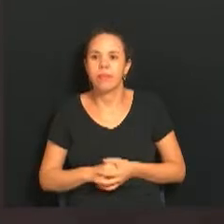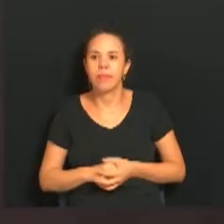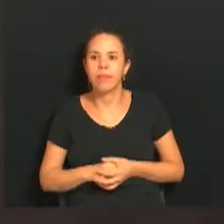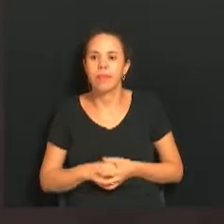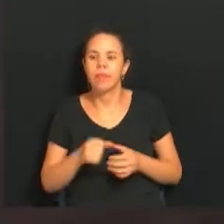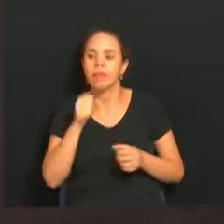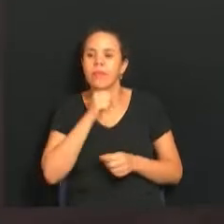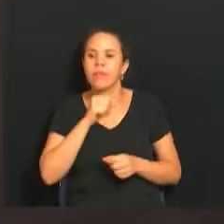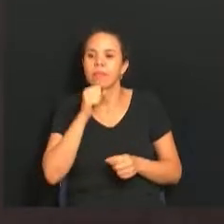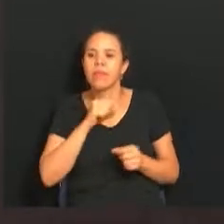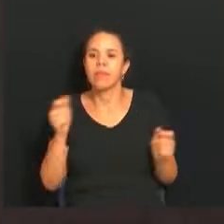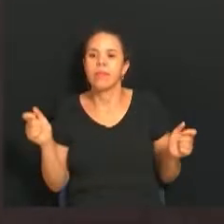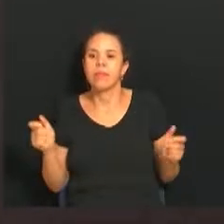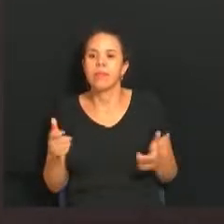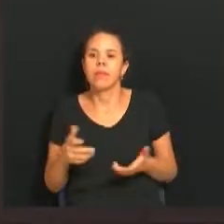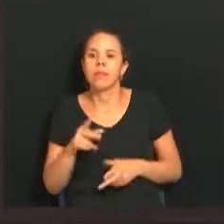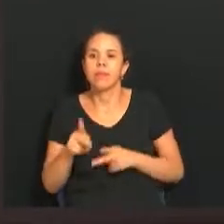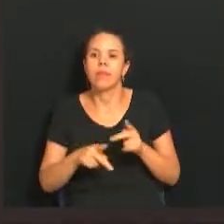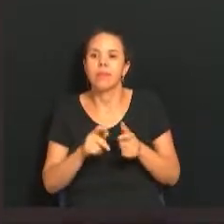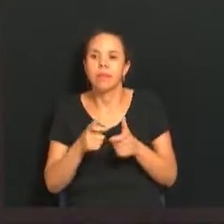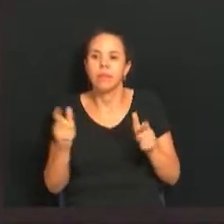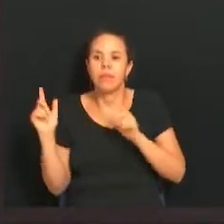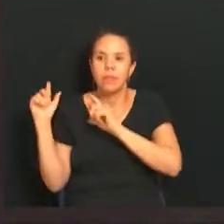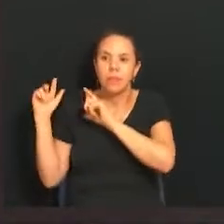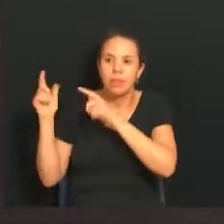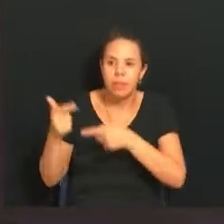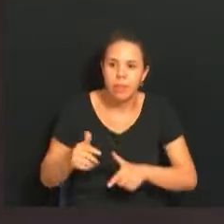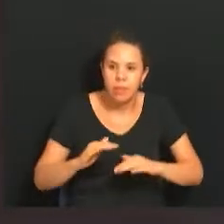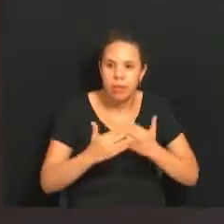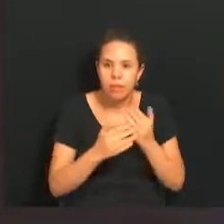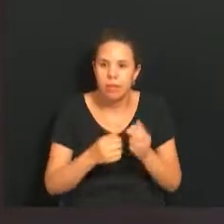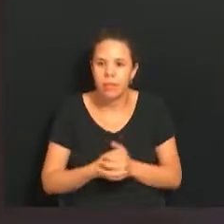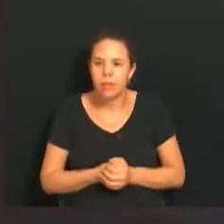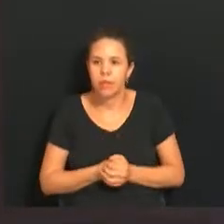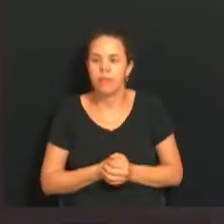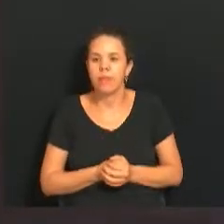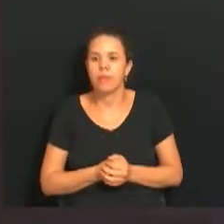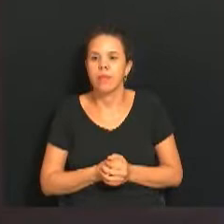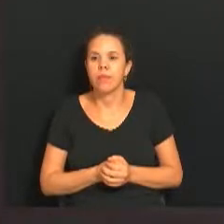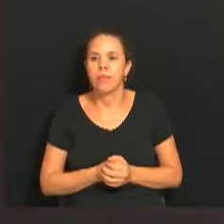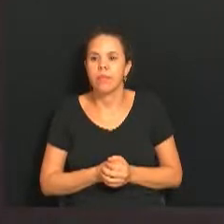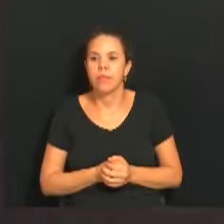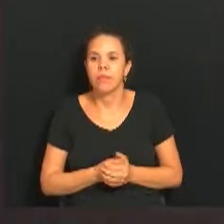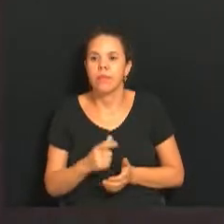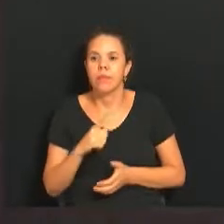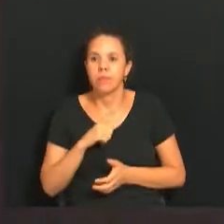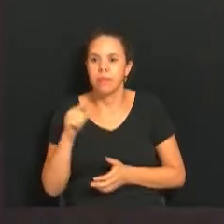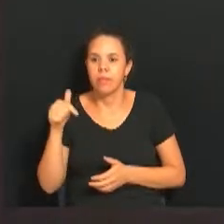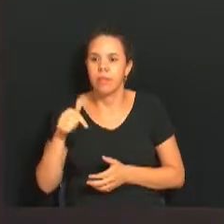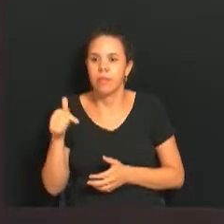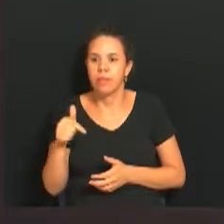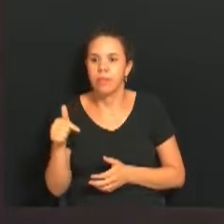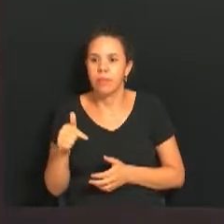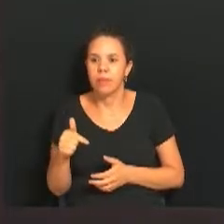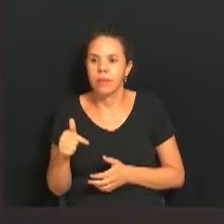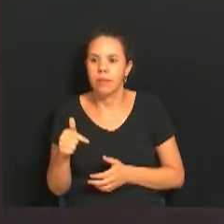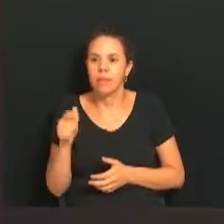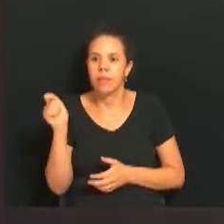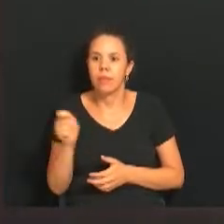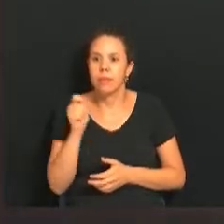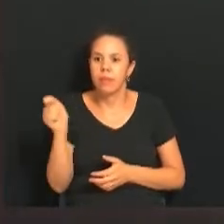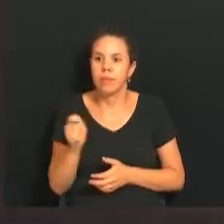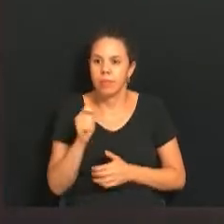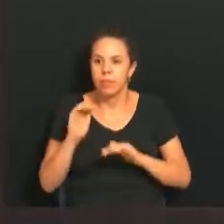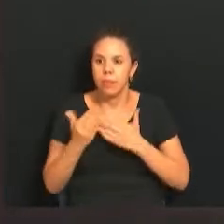envelheceu, como é tradicional da vida, né? E nós temos aqui, na Associação do Vila